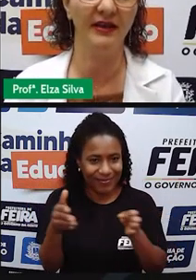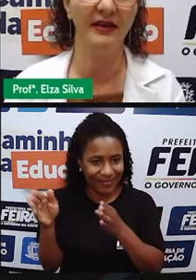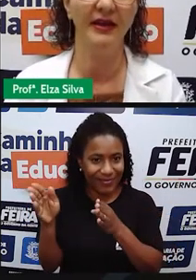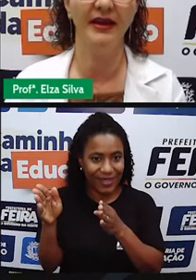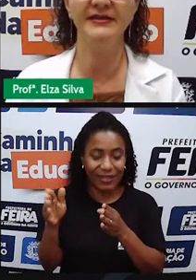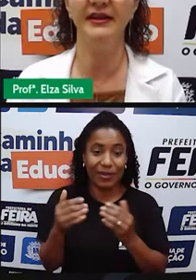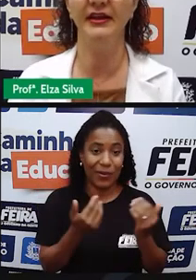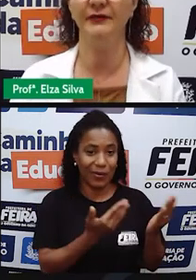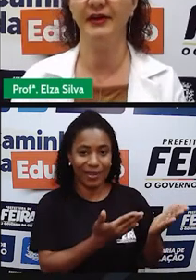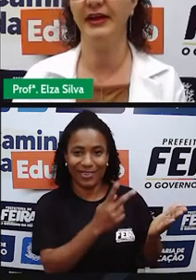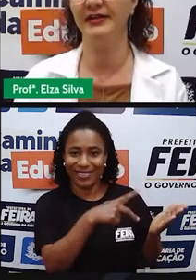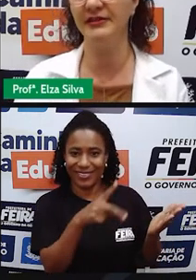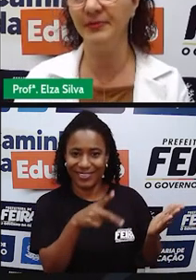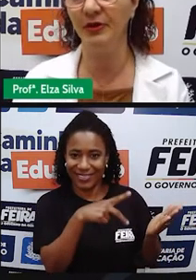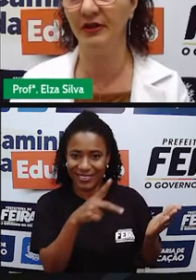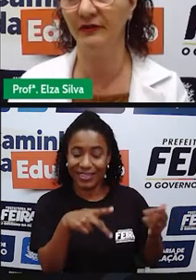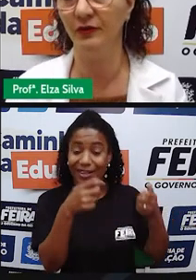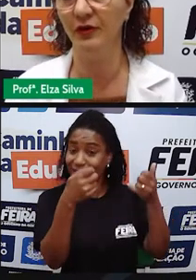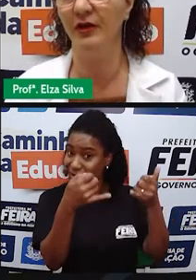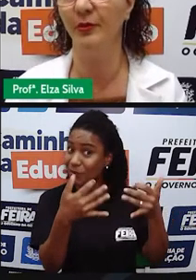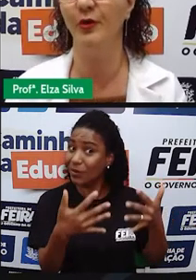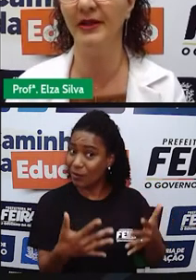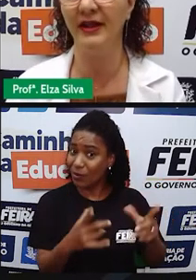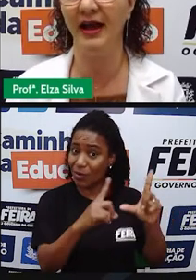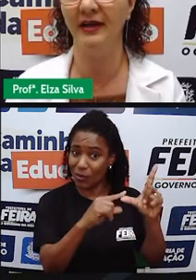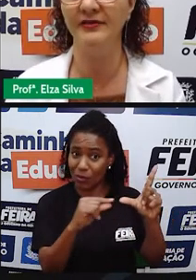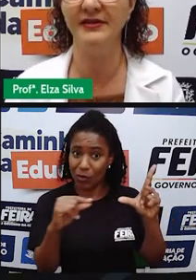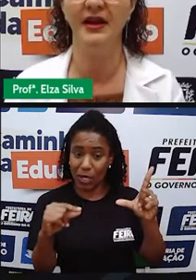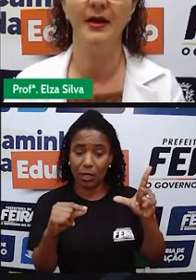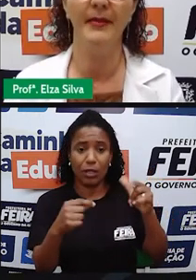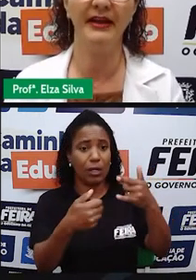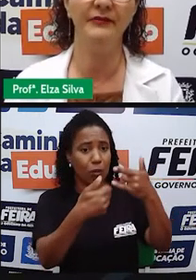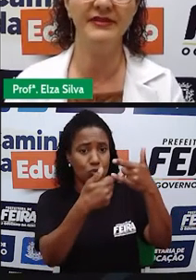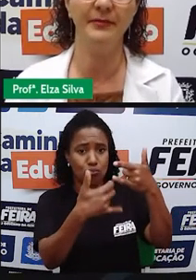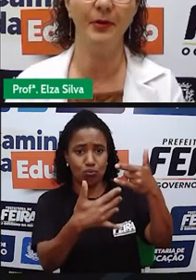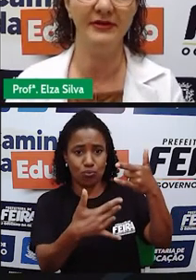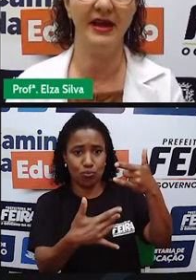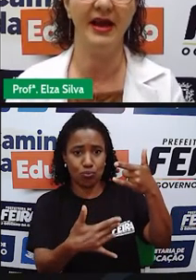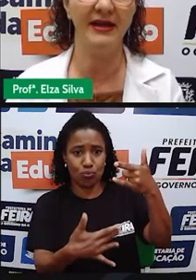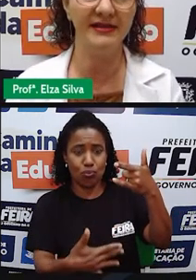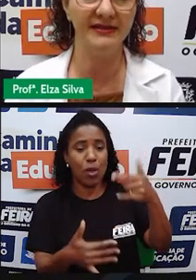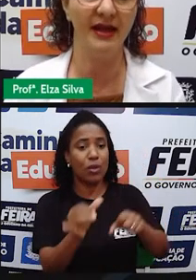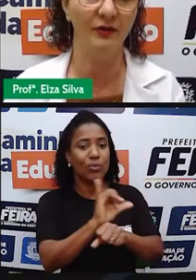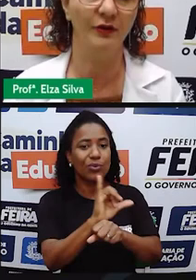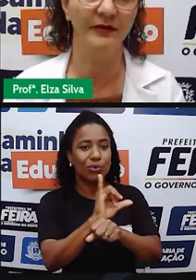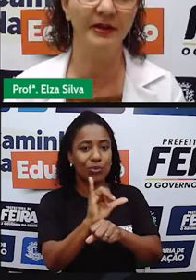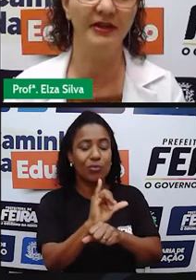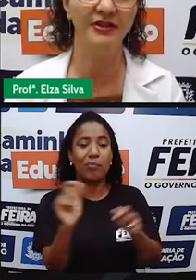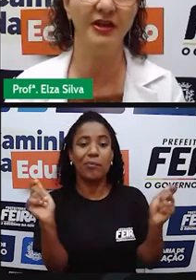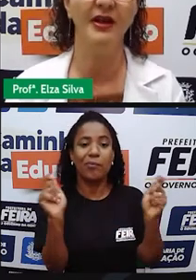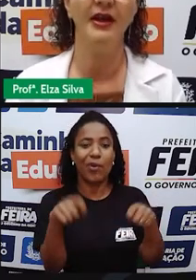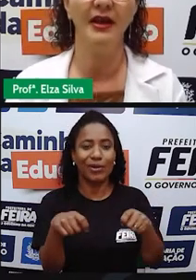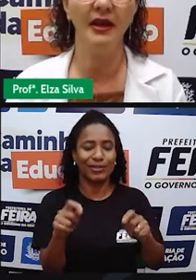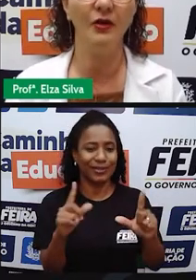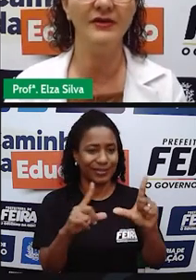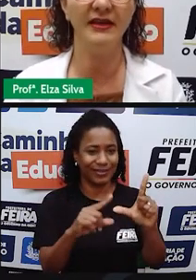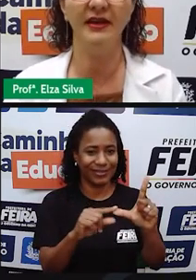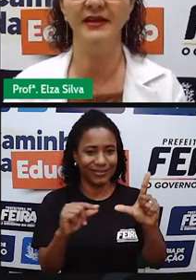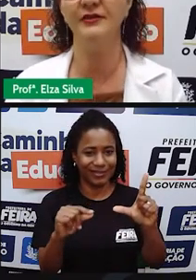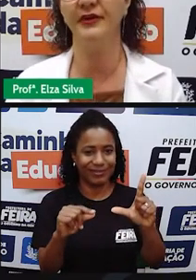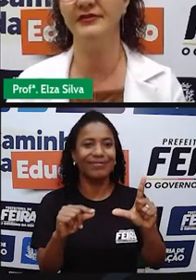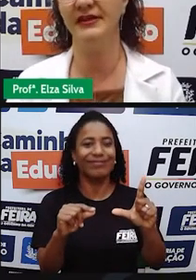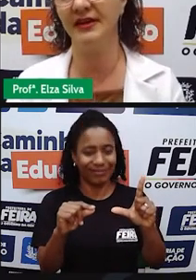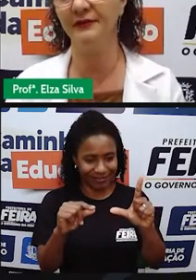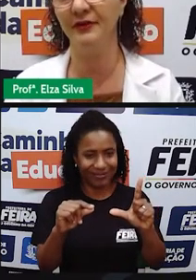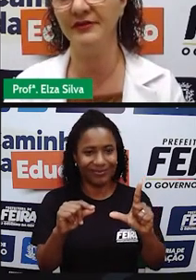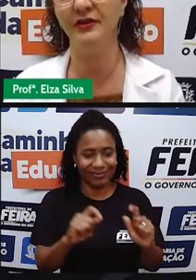Andrea, esse link ficará disponível no campo comentários para que você possa acessá-lo novamente e conseguir